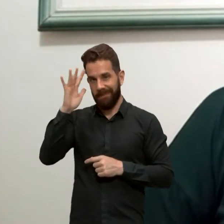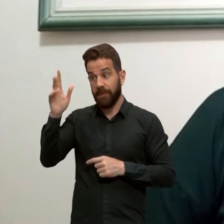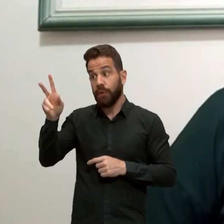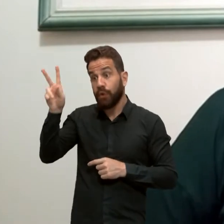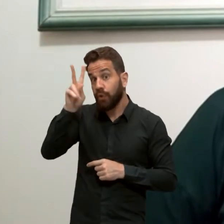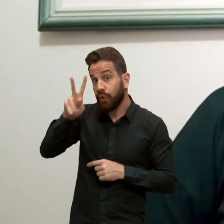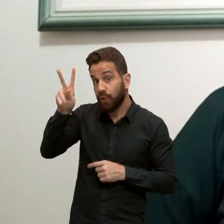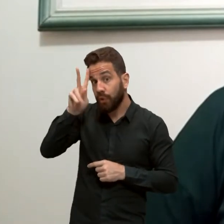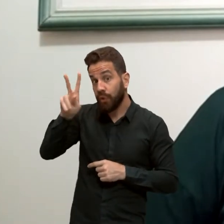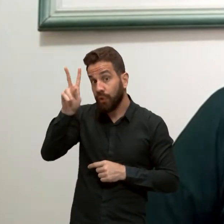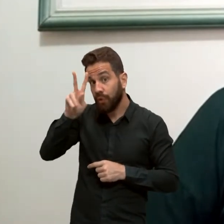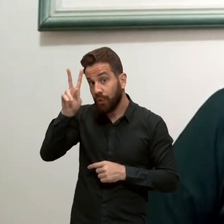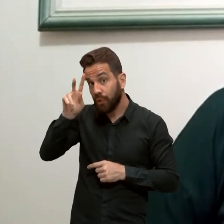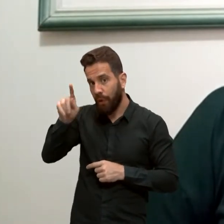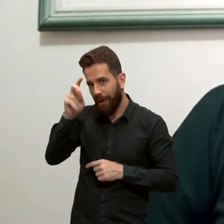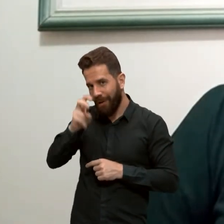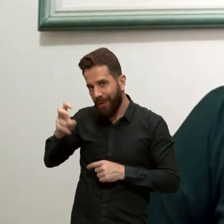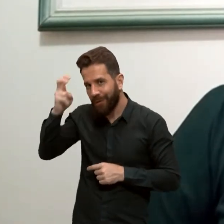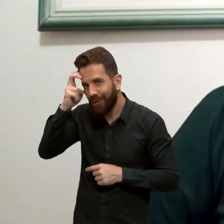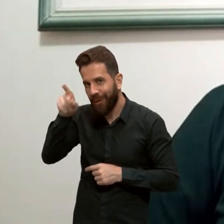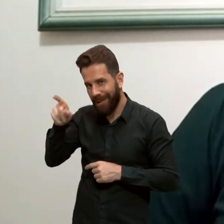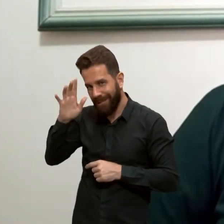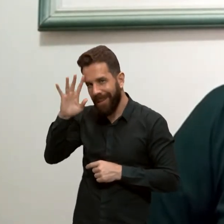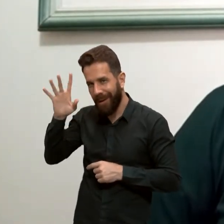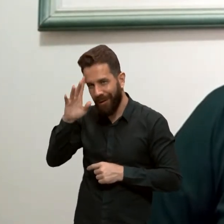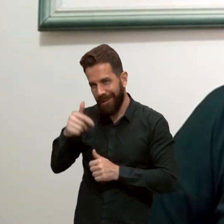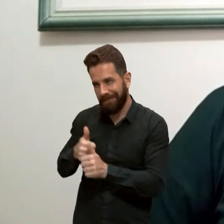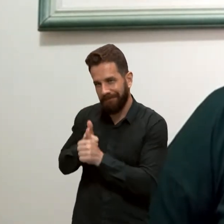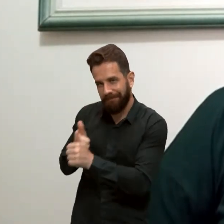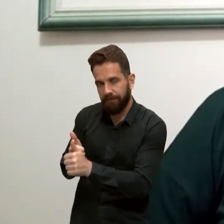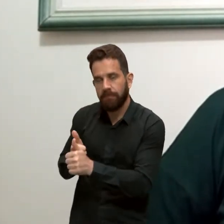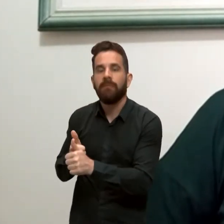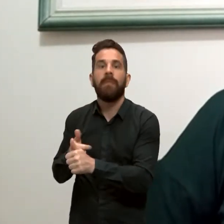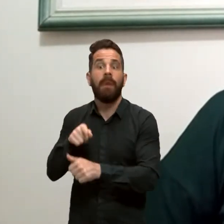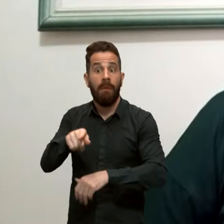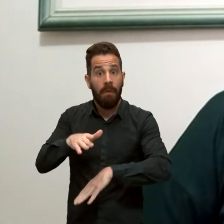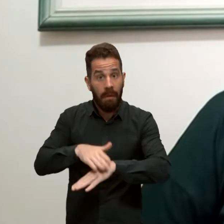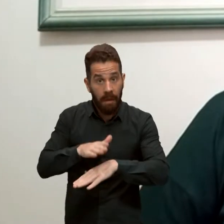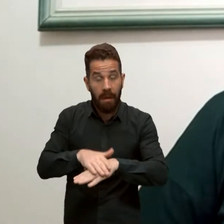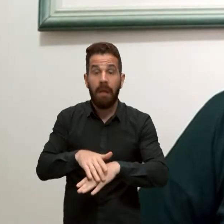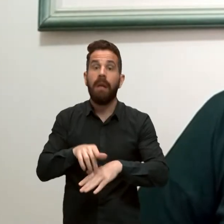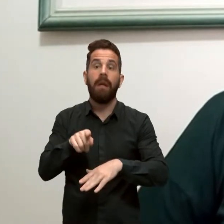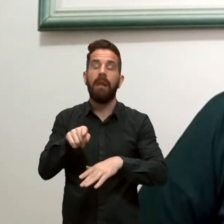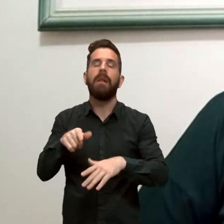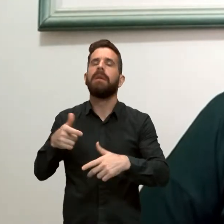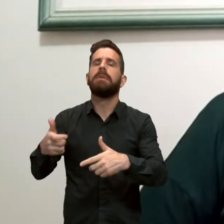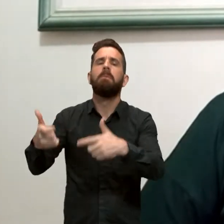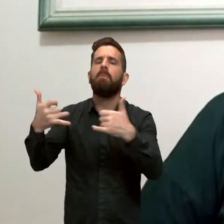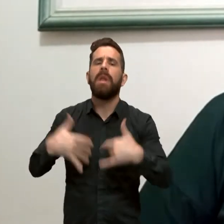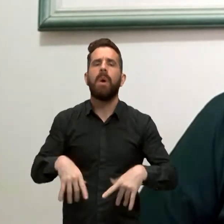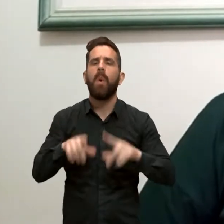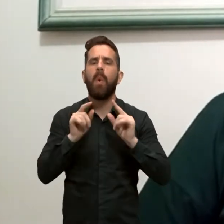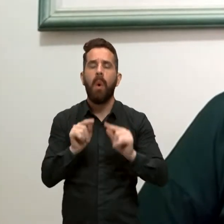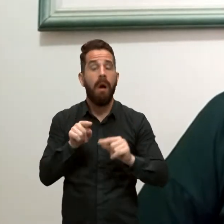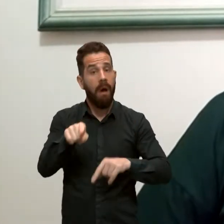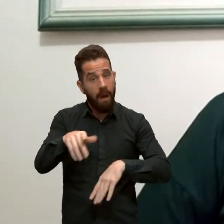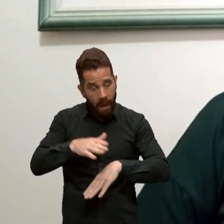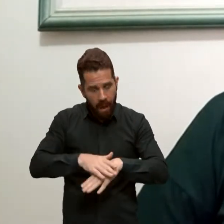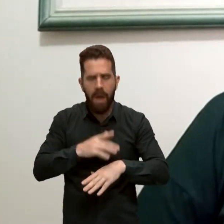como sujeito ativo e participante de todos os processos de aprendizagem e desenvolvimento, né, um sujeito